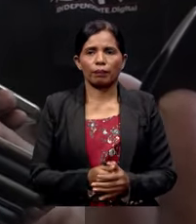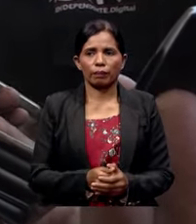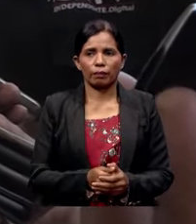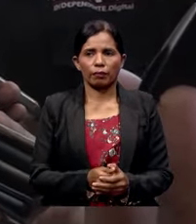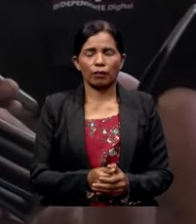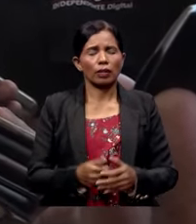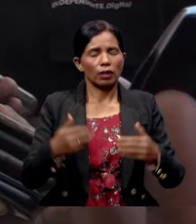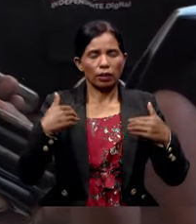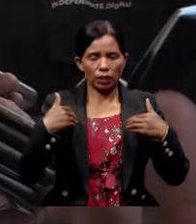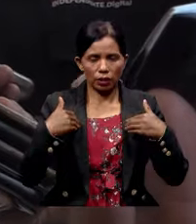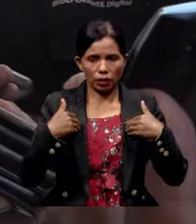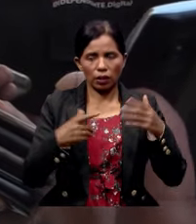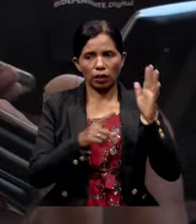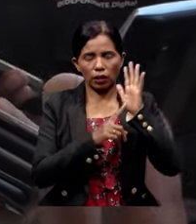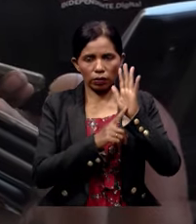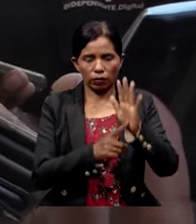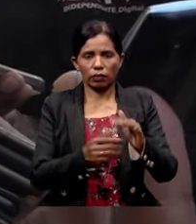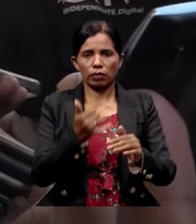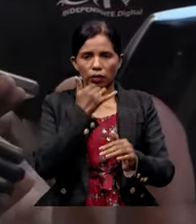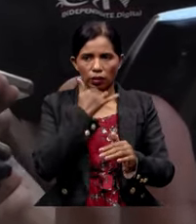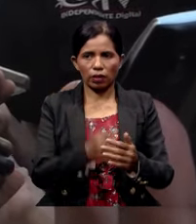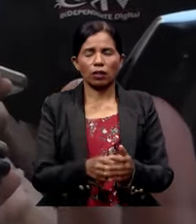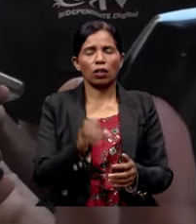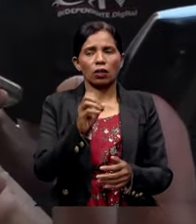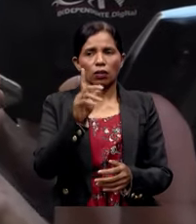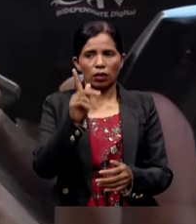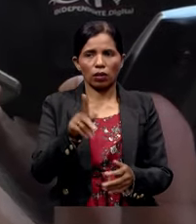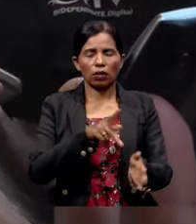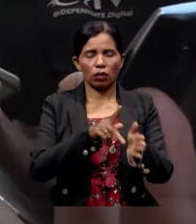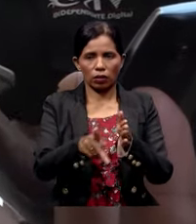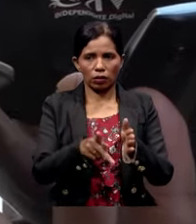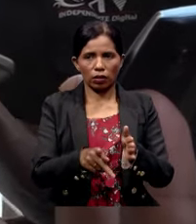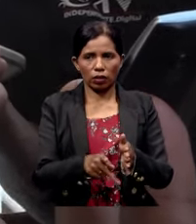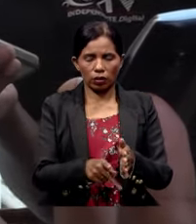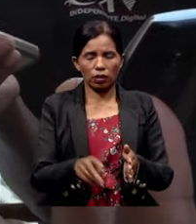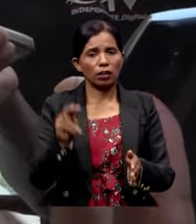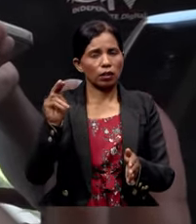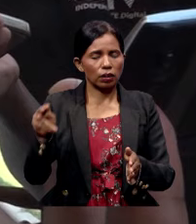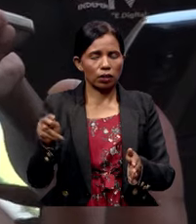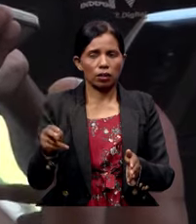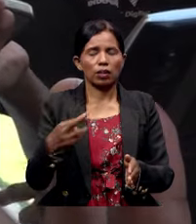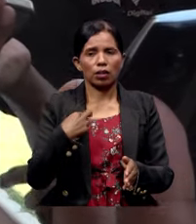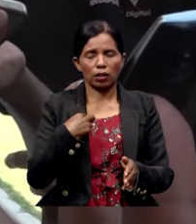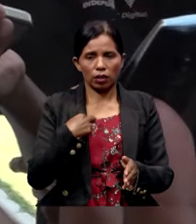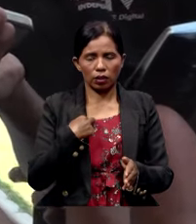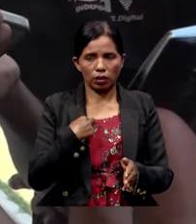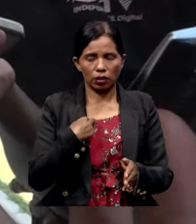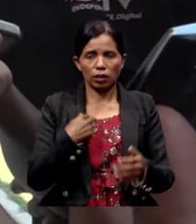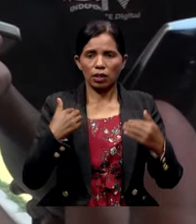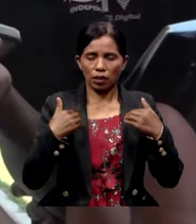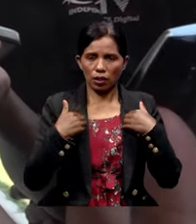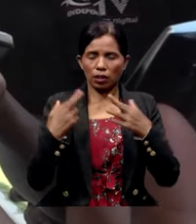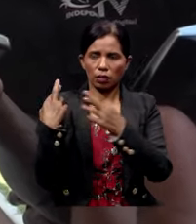ia provas ma komete eru o krimi ruma nia rasik nia tengi asumi nia